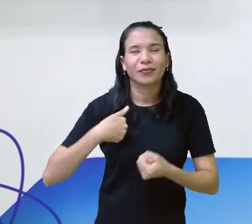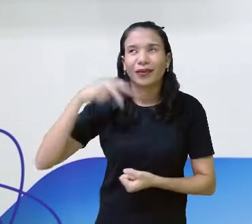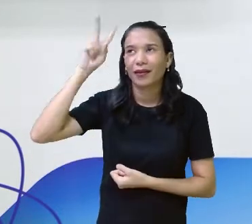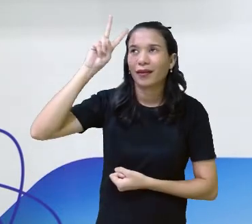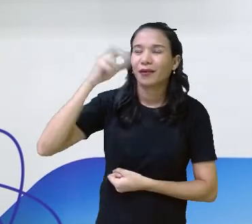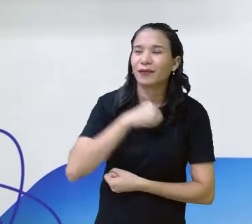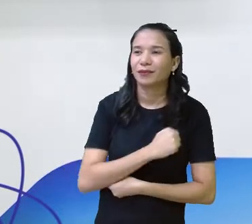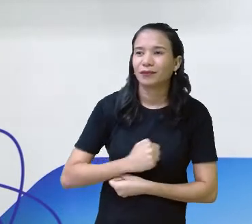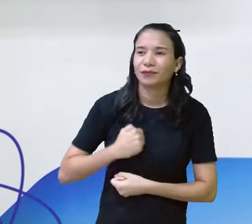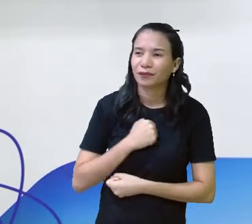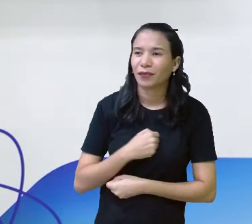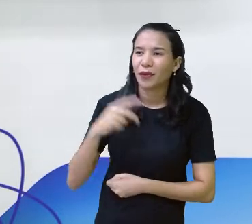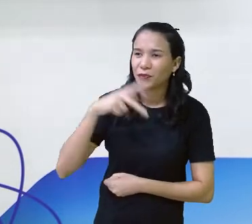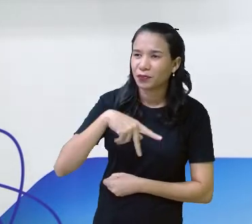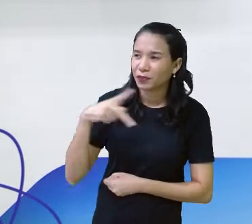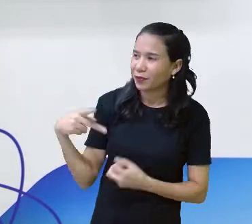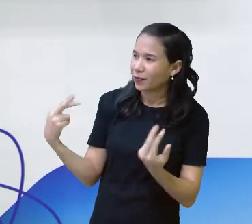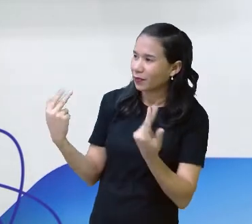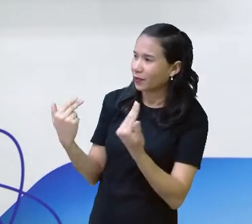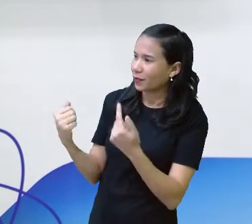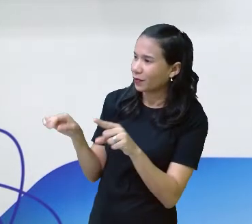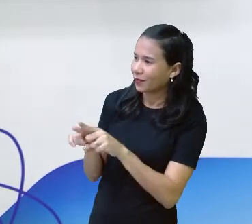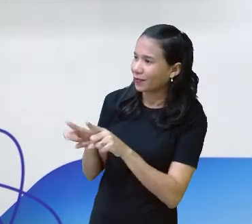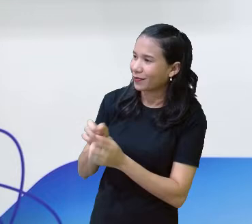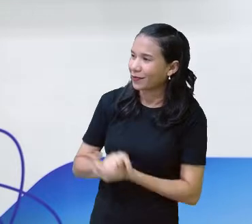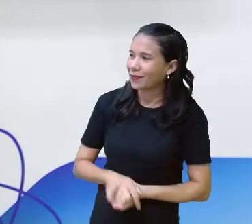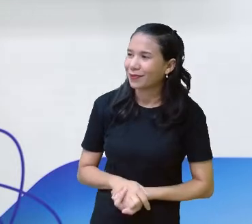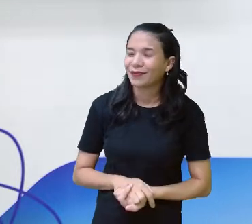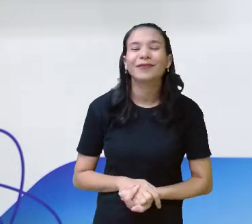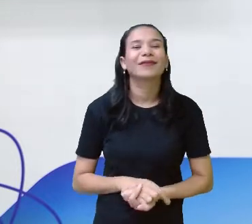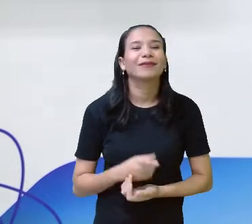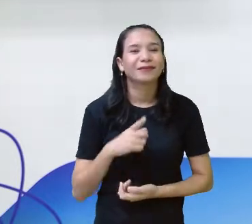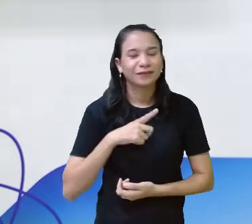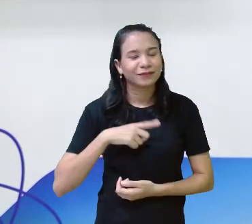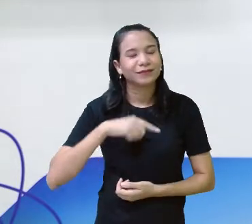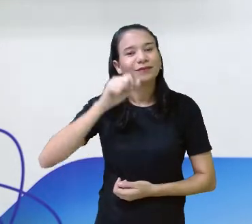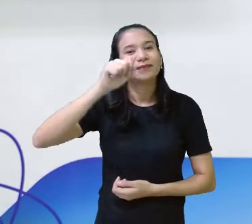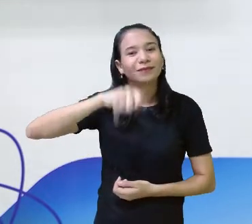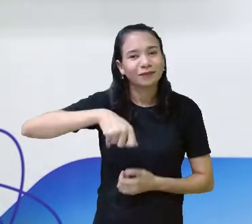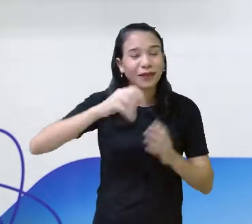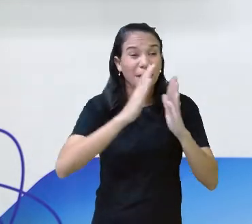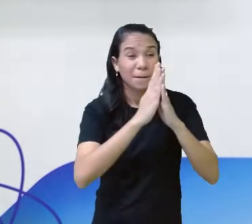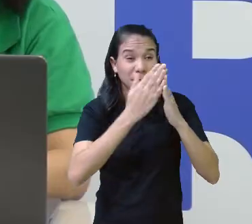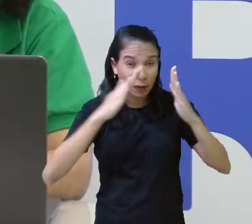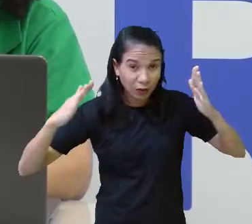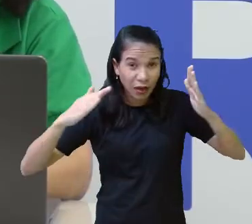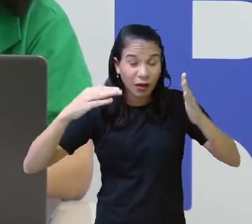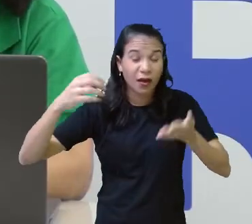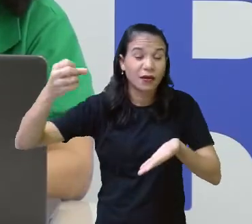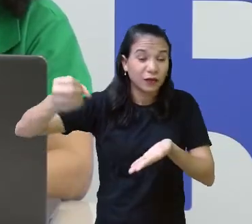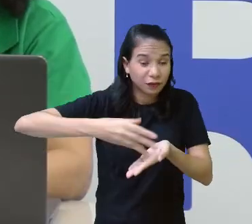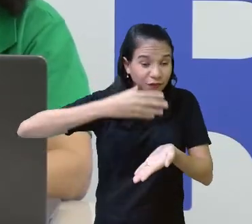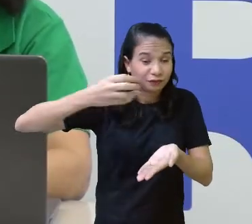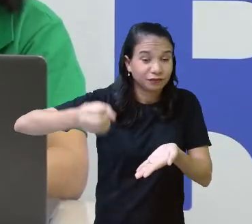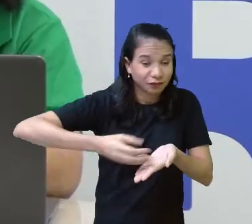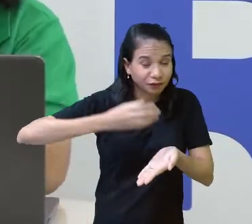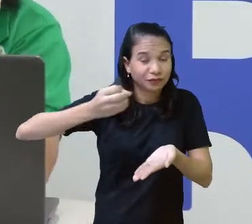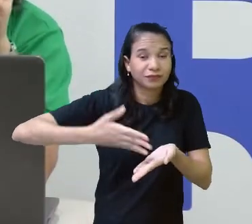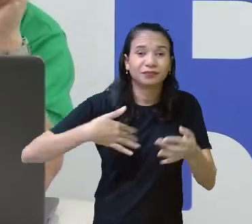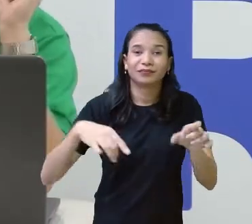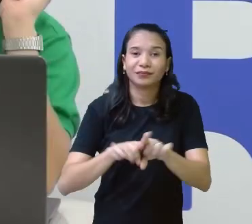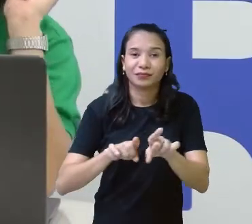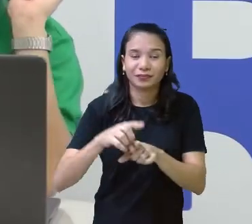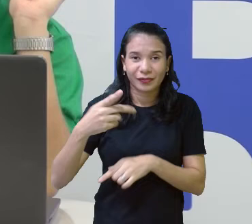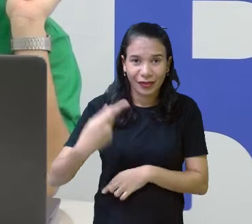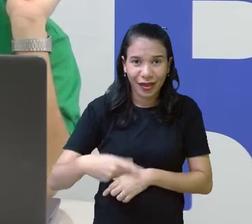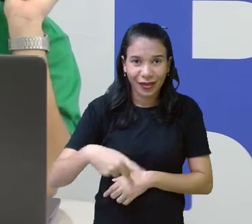tempo. Professora Kedma viveu isso também, ou só fui eu? Não, de estar em biblioteca, tirar xerox, viveu isso também? Vivi também.